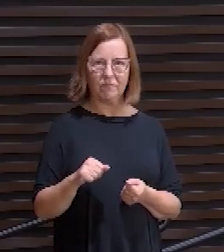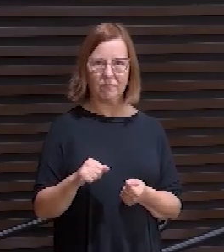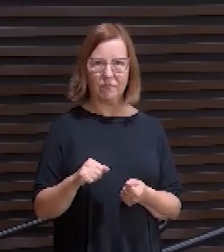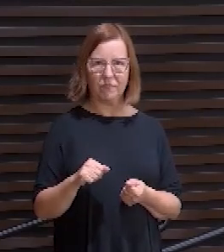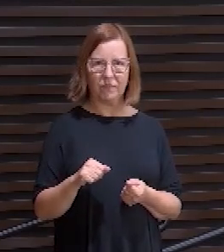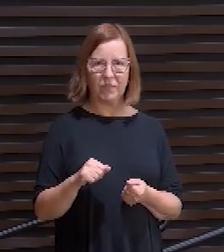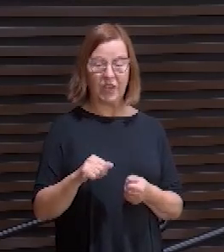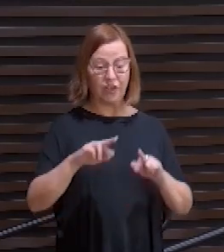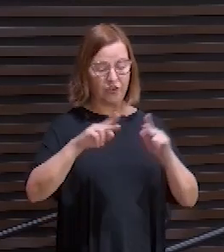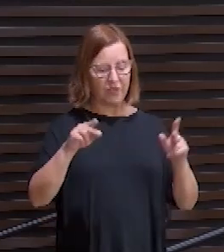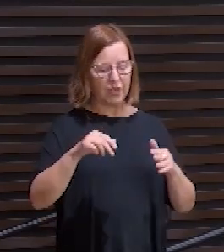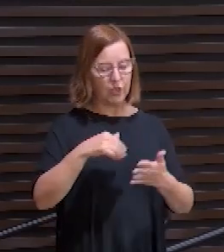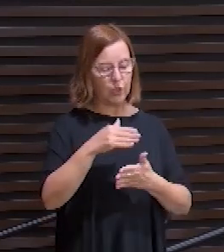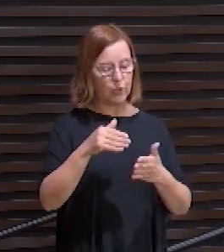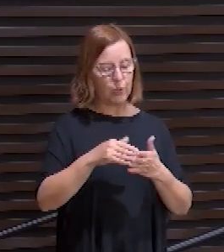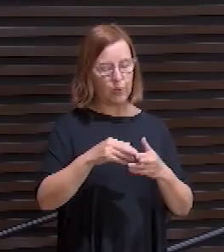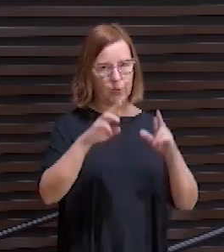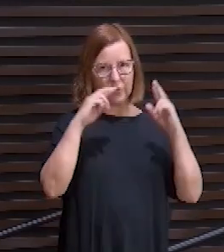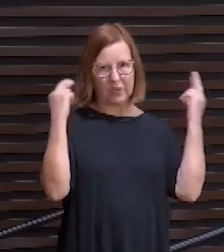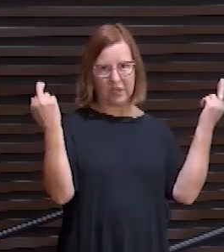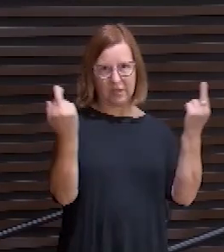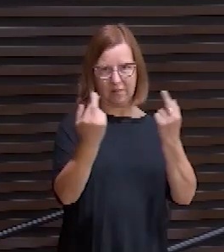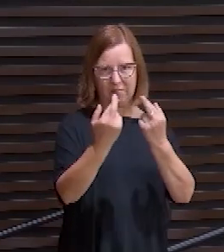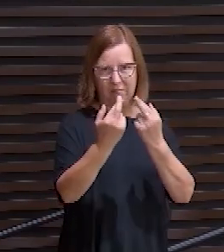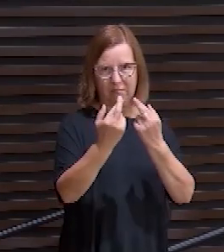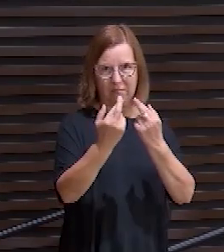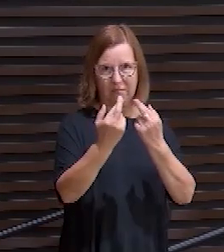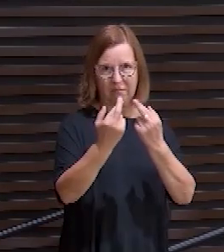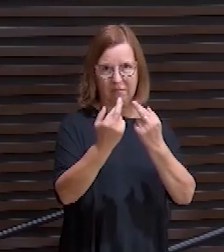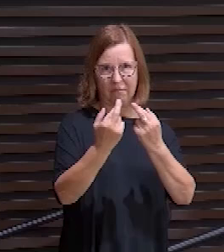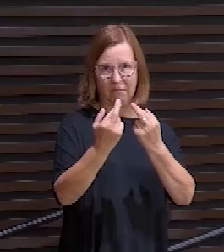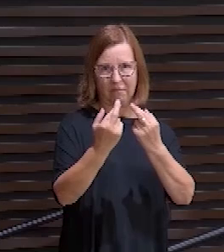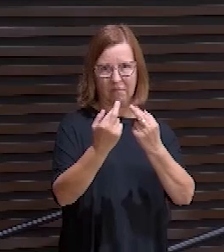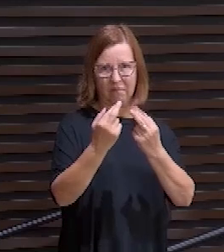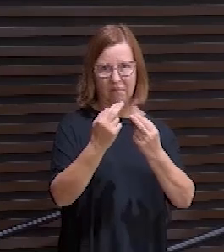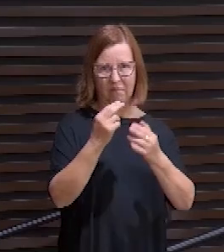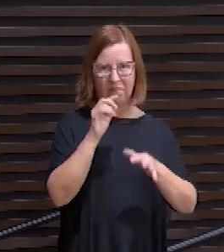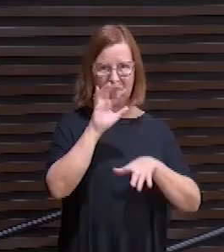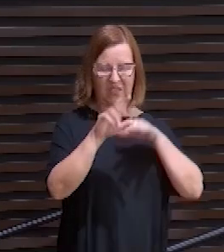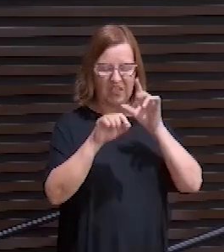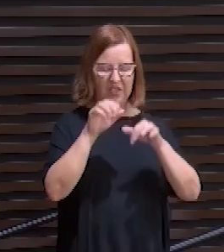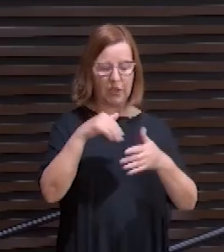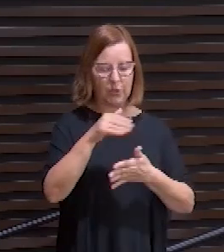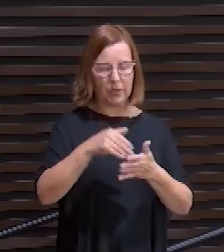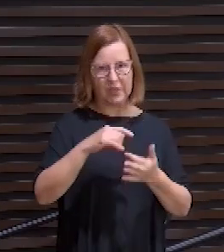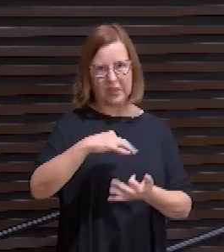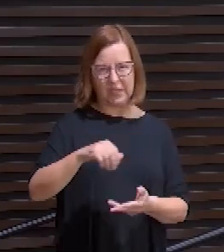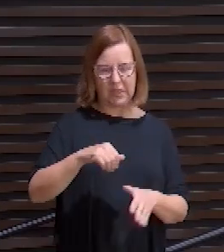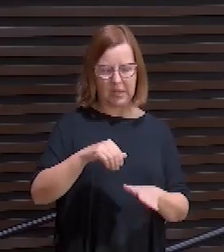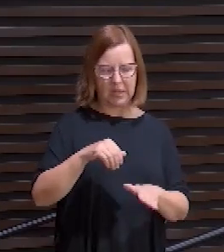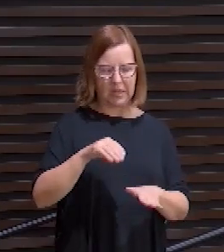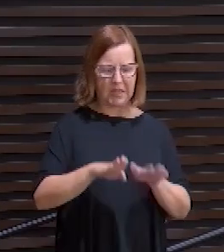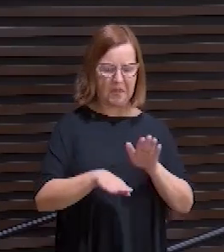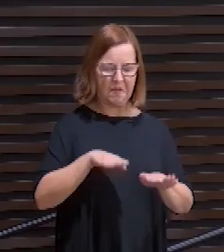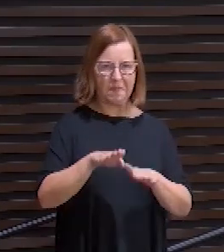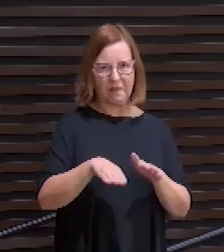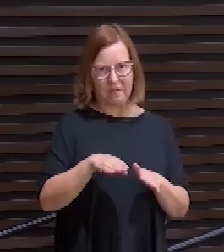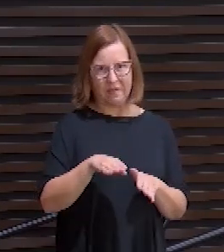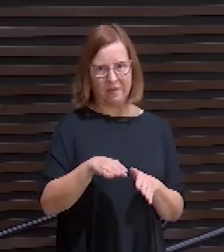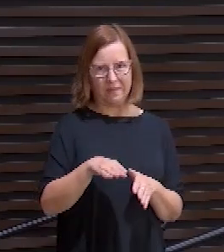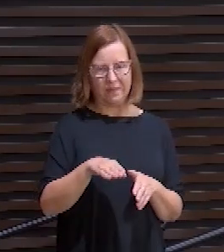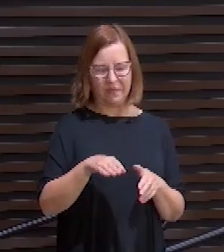será diferente de todos os reinos, e devorará toda a terra, e a pisará aos pés, e a